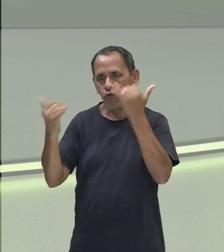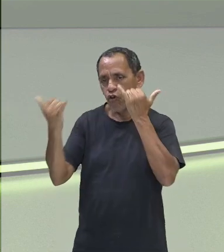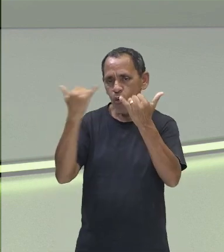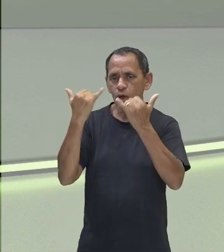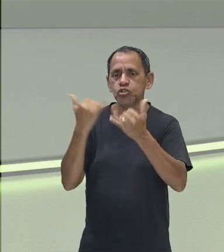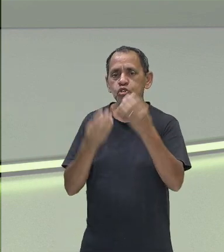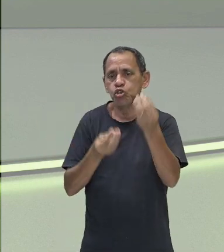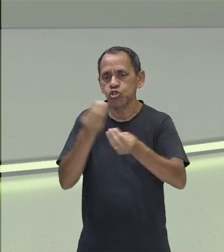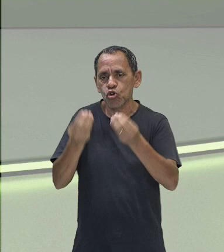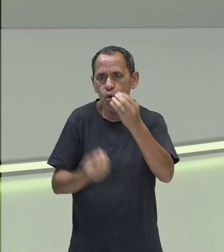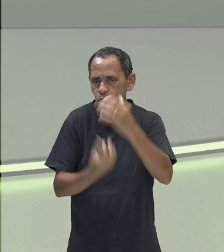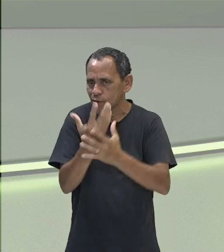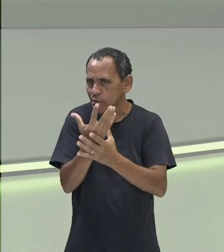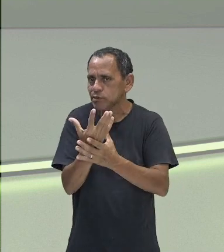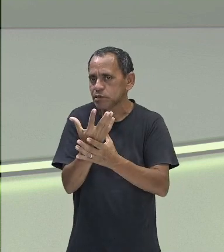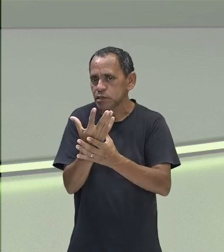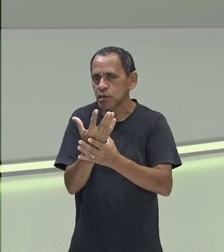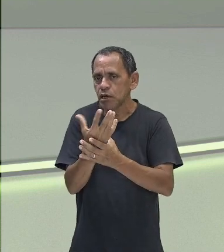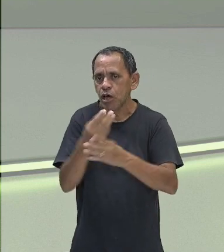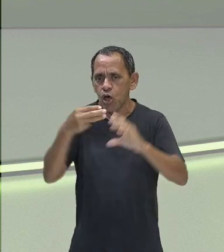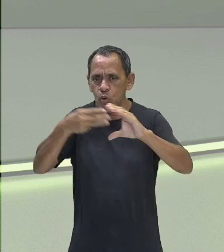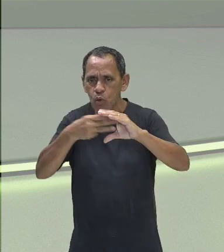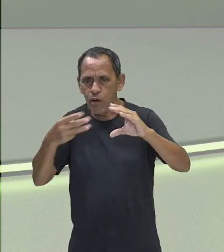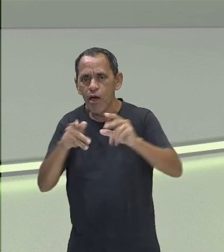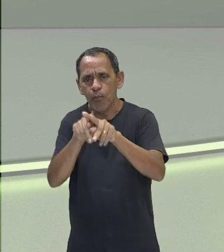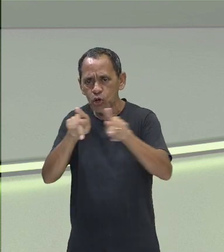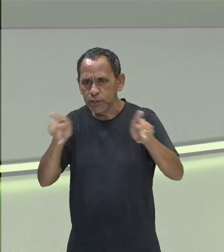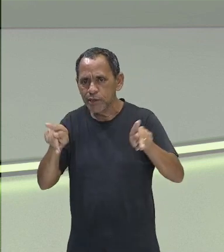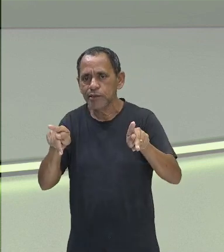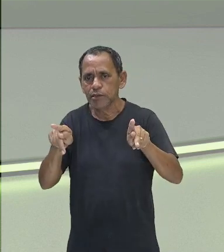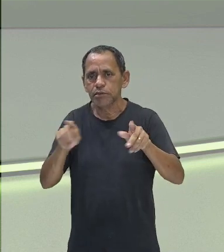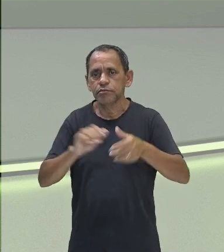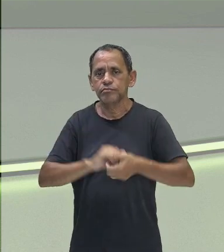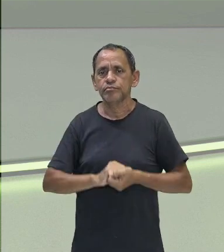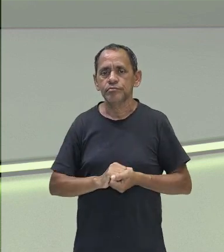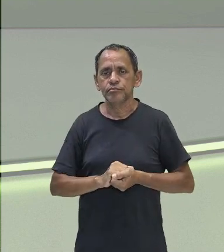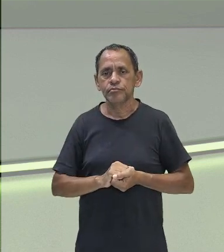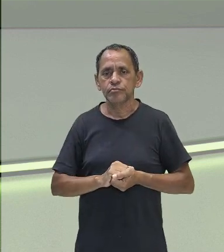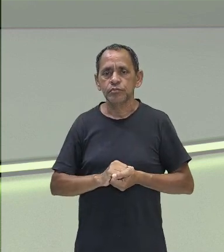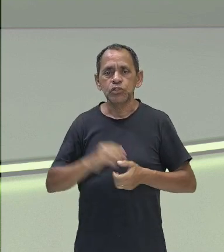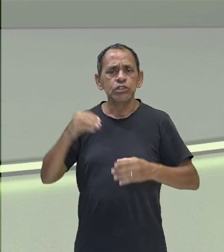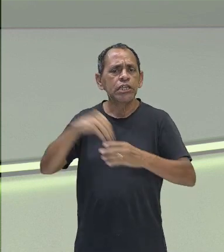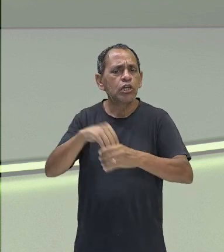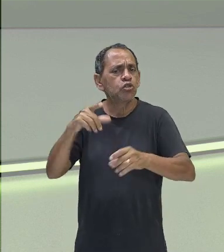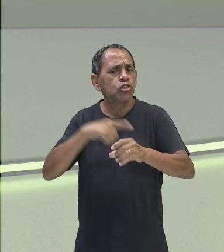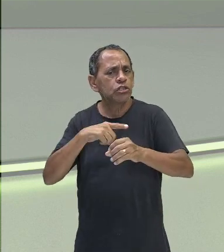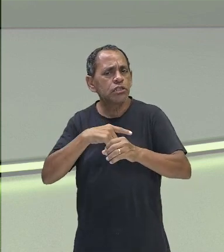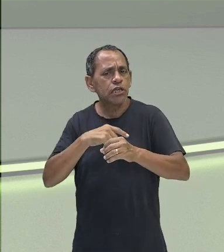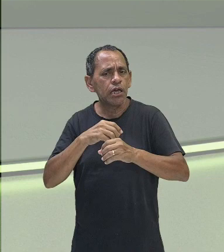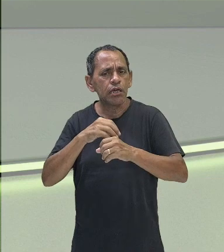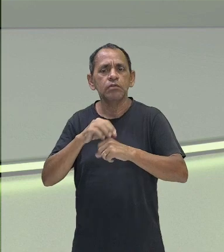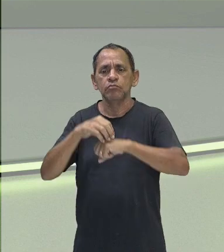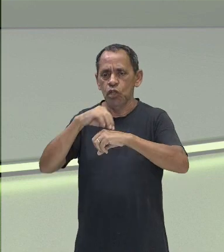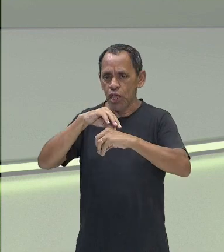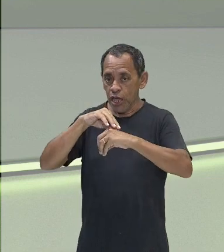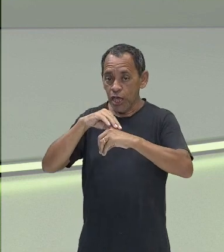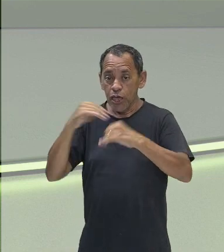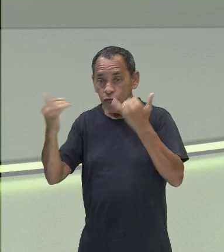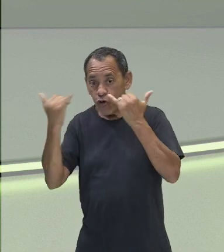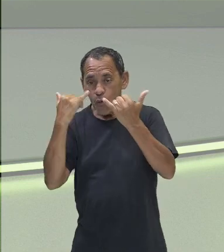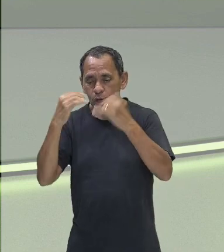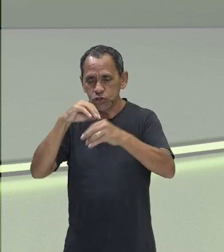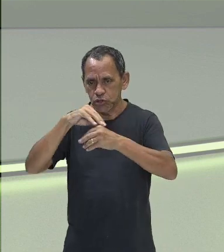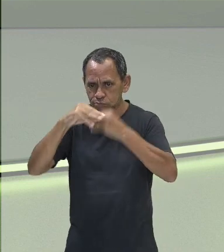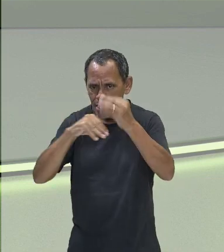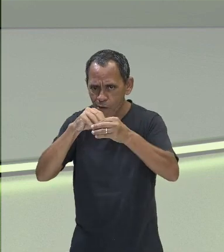formação dessas que são proteínas, e essas informações é que são ali transmitidas aos